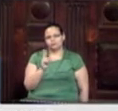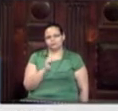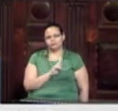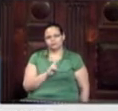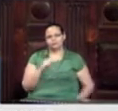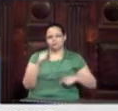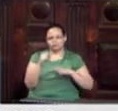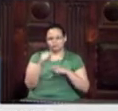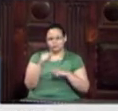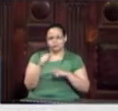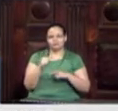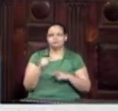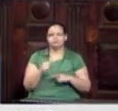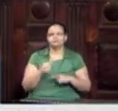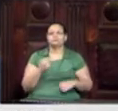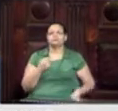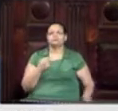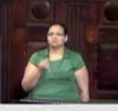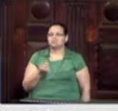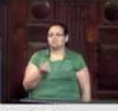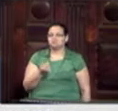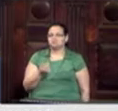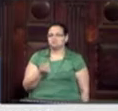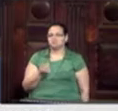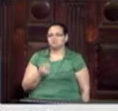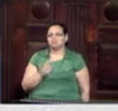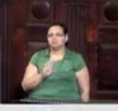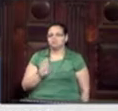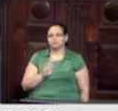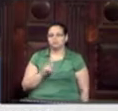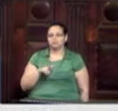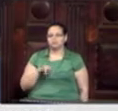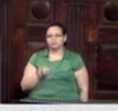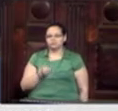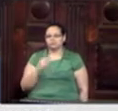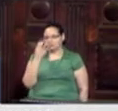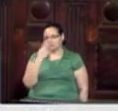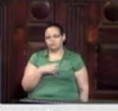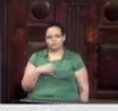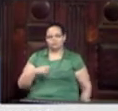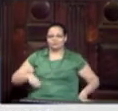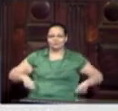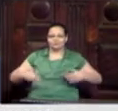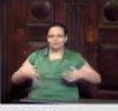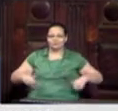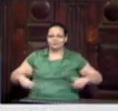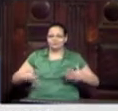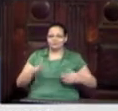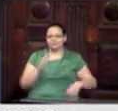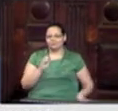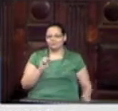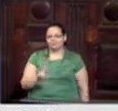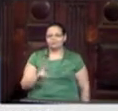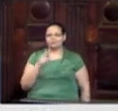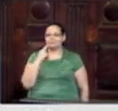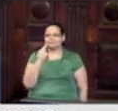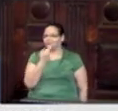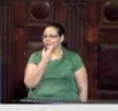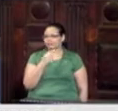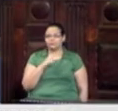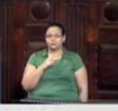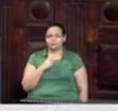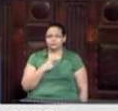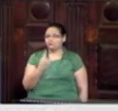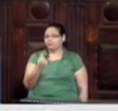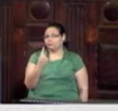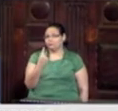já quase um topo. Né? Não vai ser nenhum grave prejuízo para nenhum bar, restaurante, ter pelo